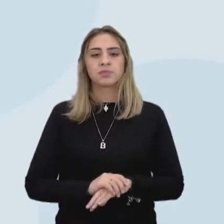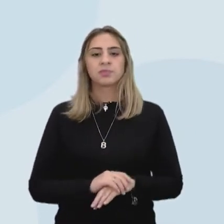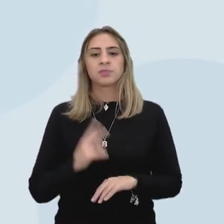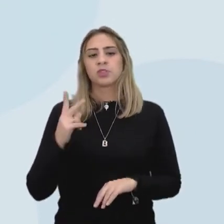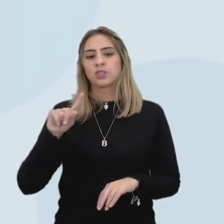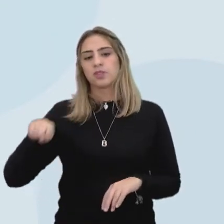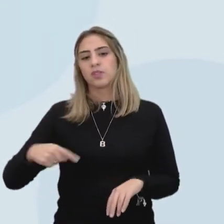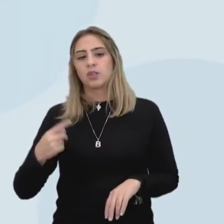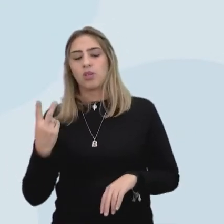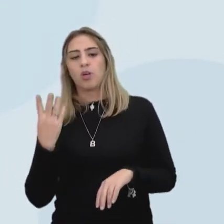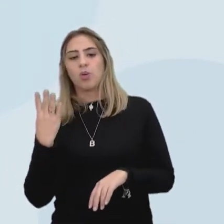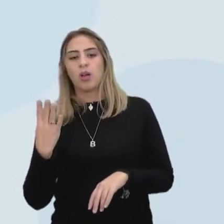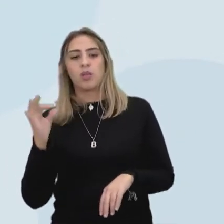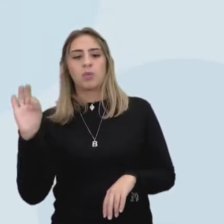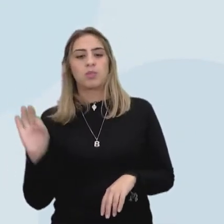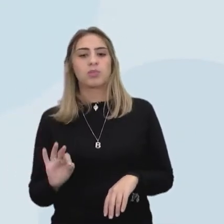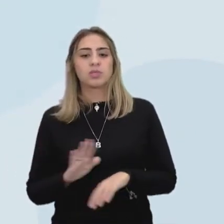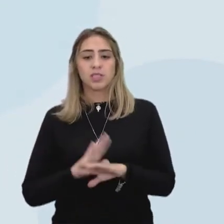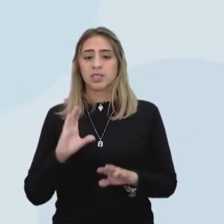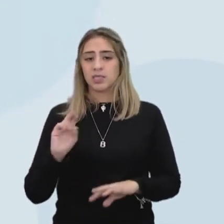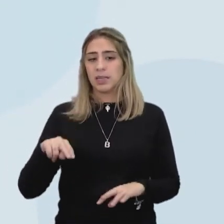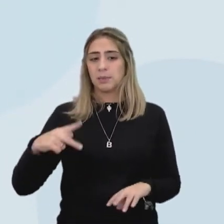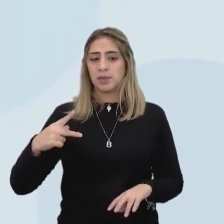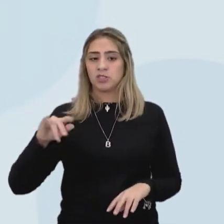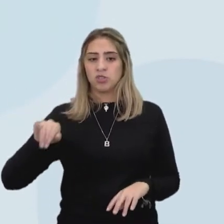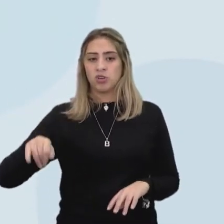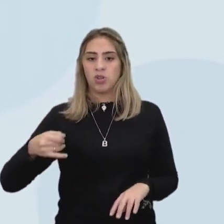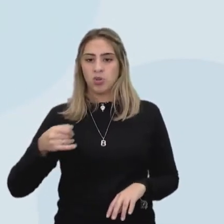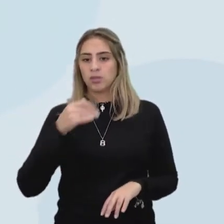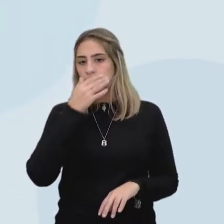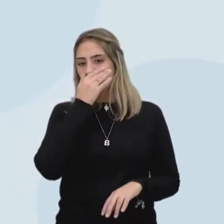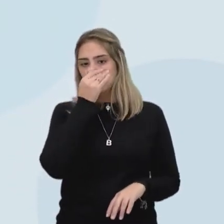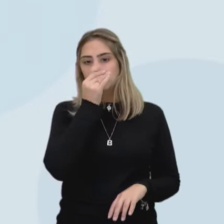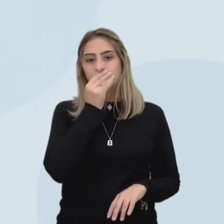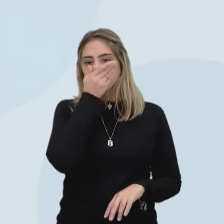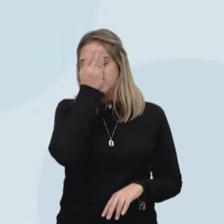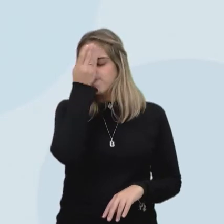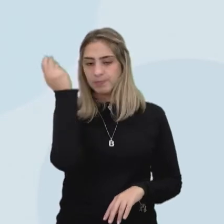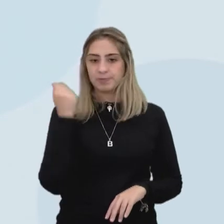2,4% empregador sem CNPJ e